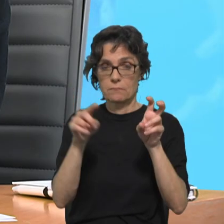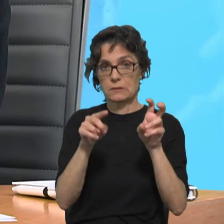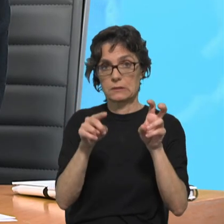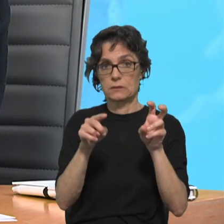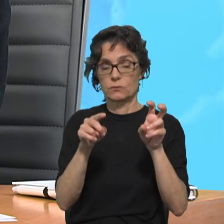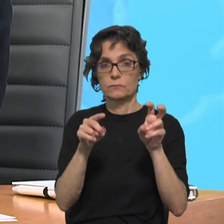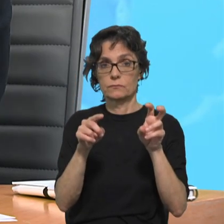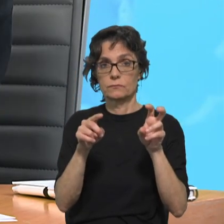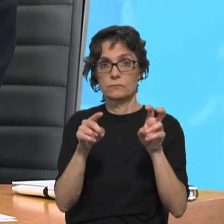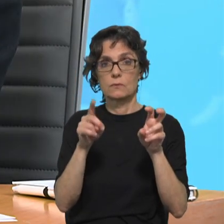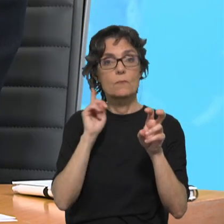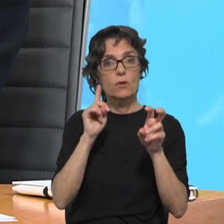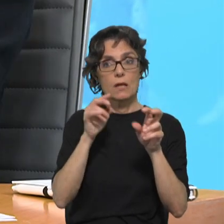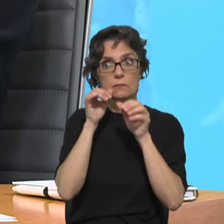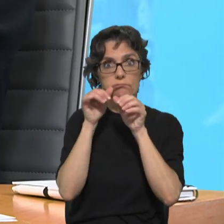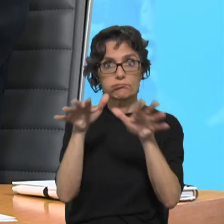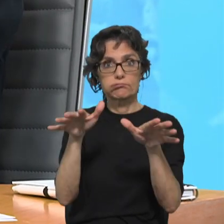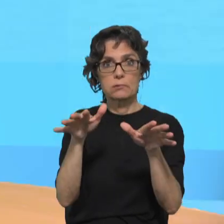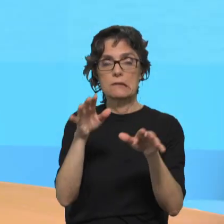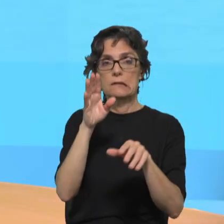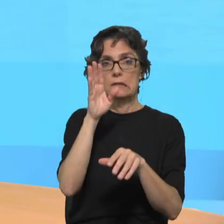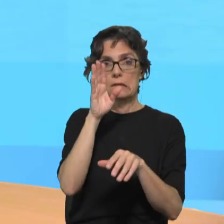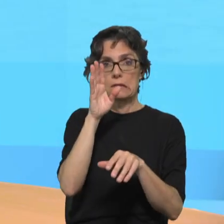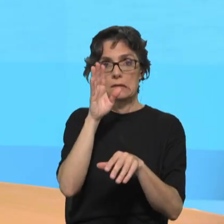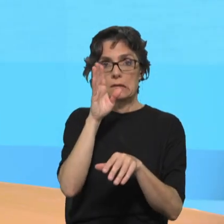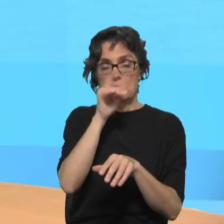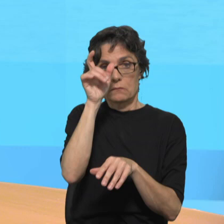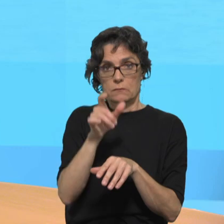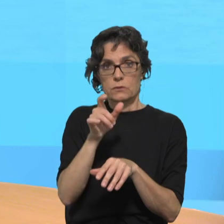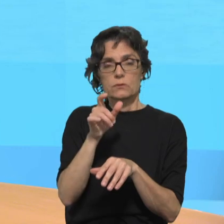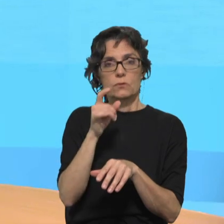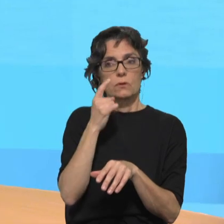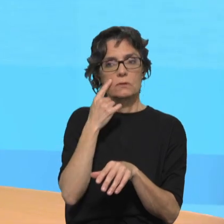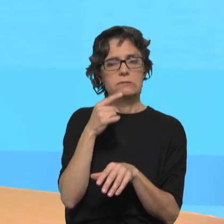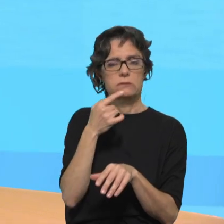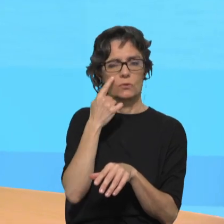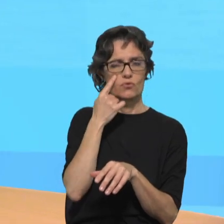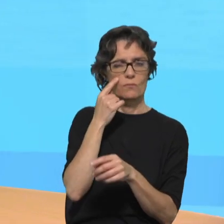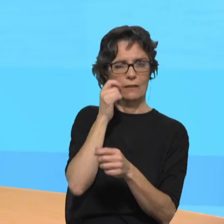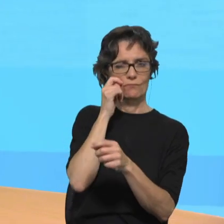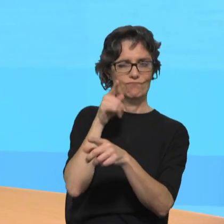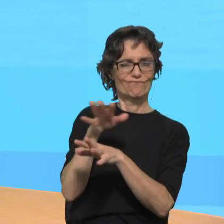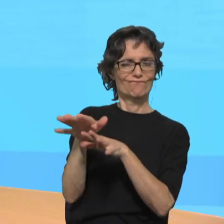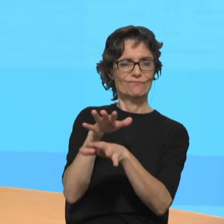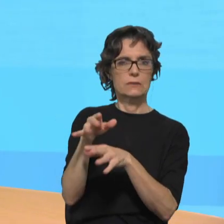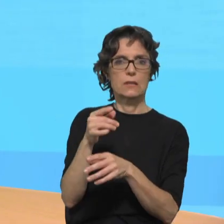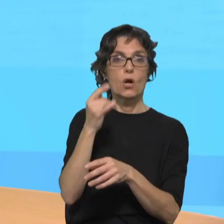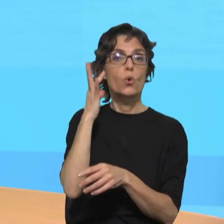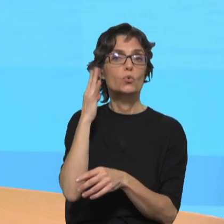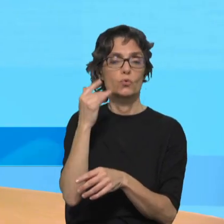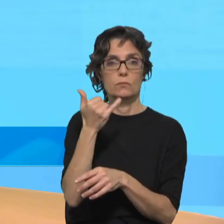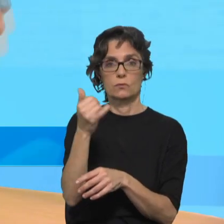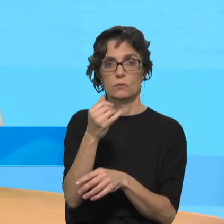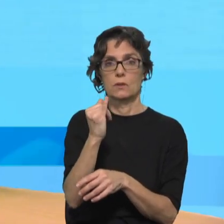que quem possa conhecer alguma situação a continue a divulgar, seja através deste número do Instituto de Apoio à